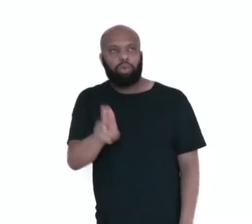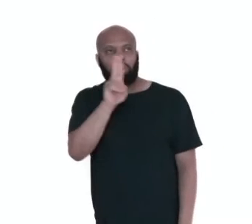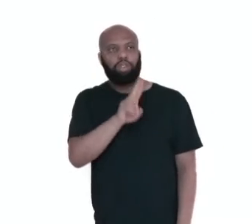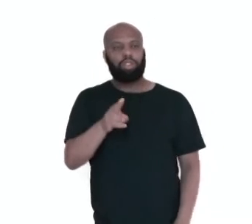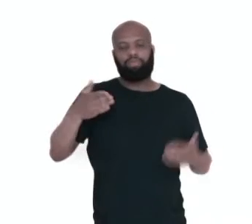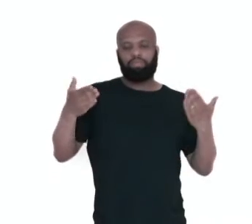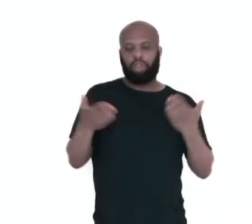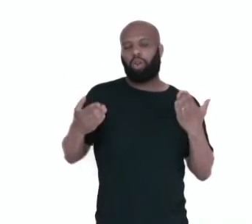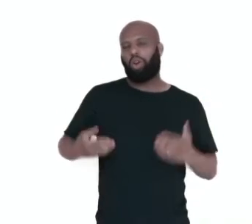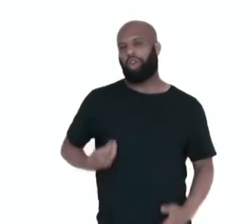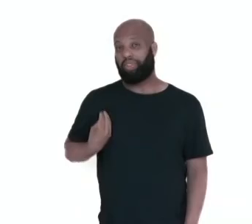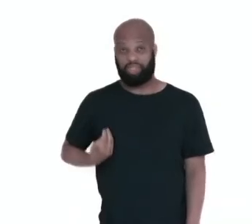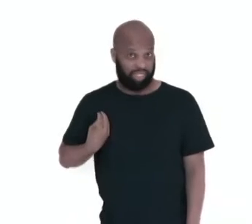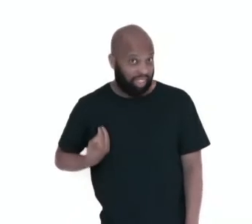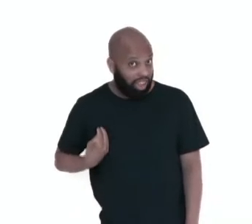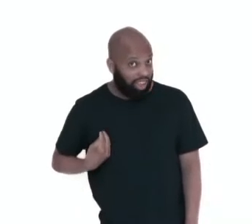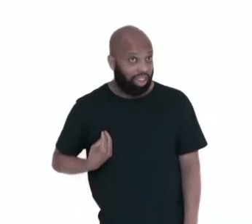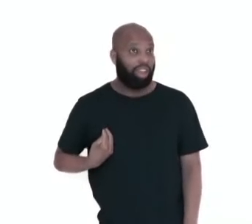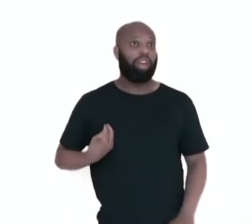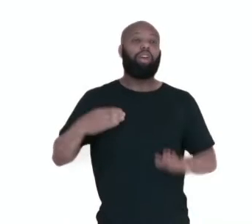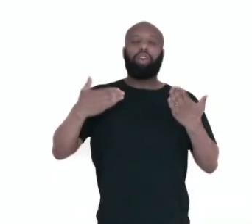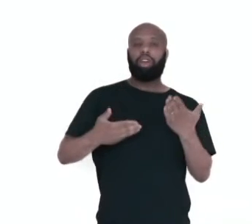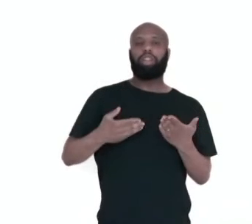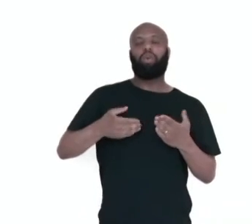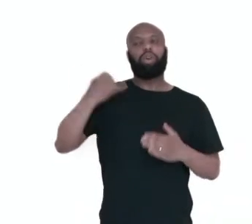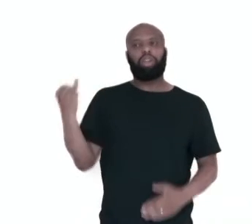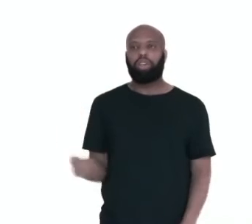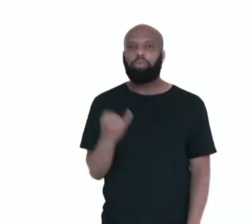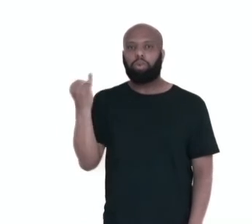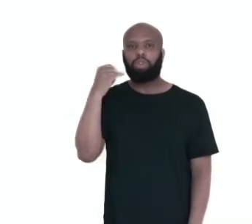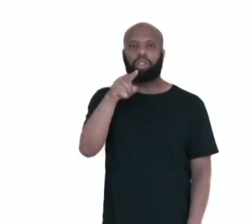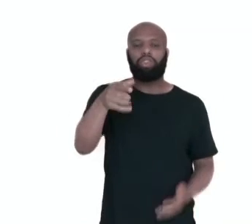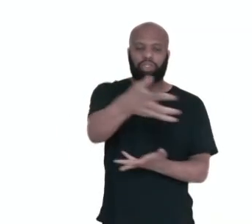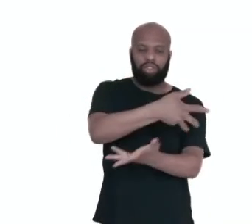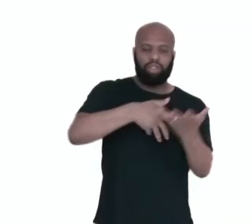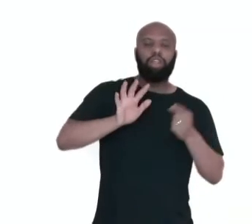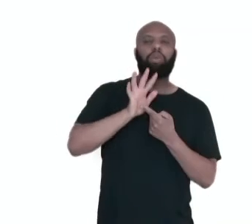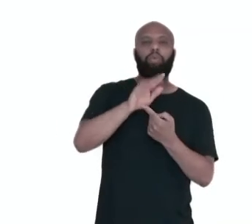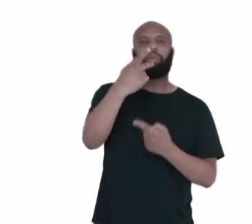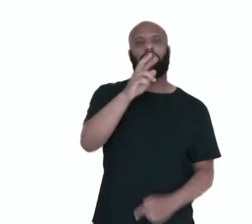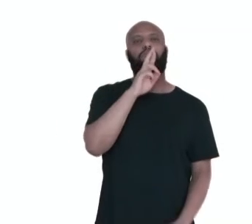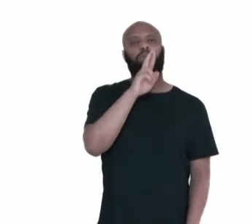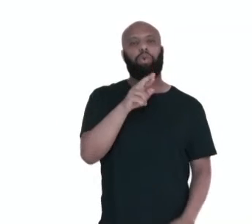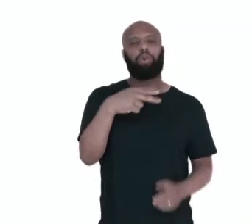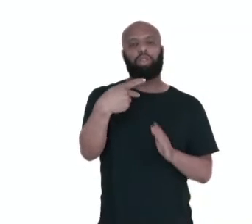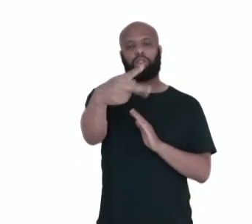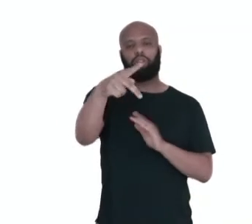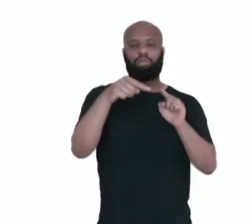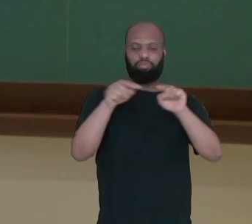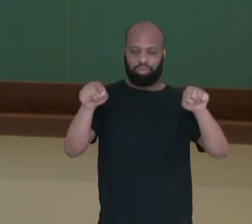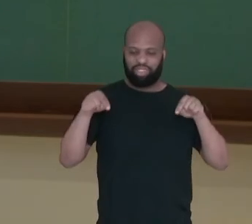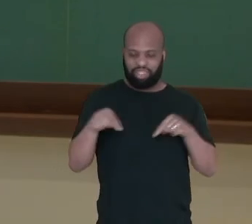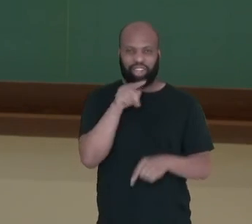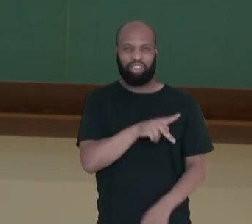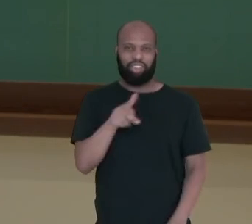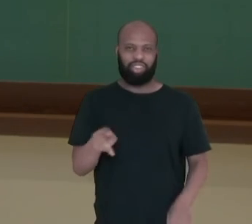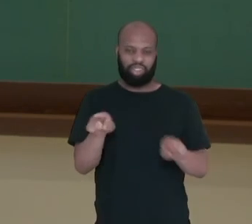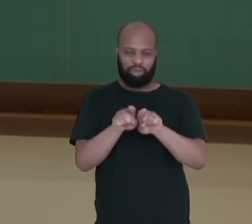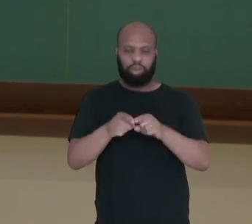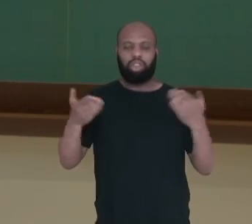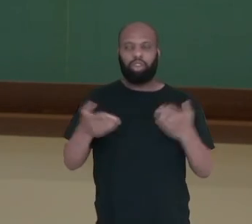em nossas vidas nos dias atuais. Não esqueça de socializar o resultado com a sua turma. Então aí você